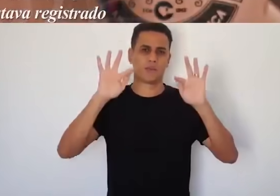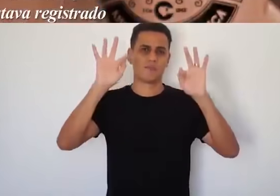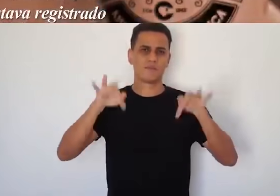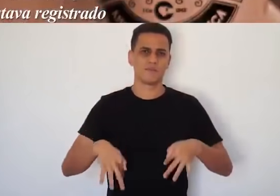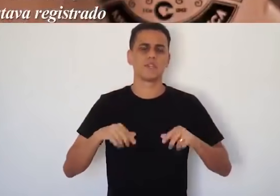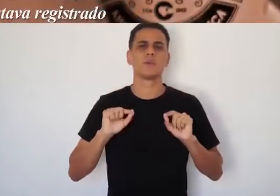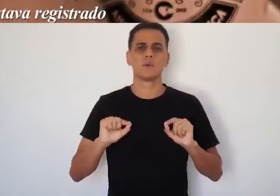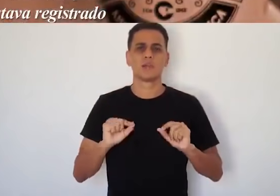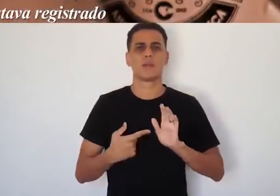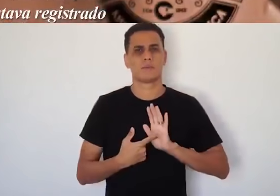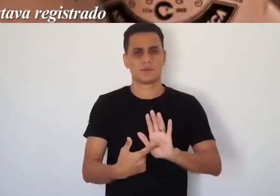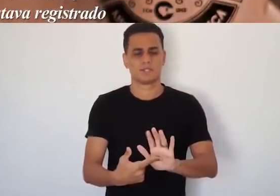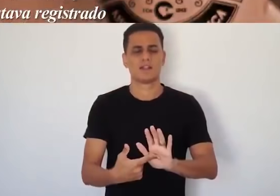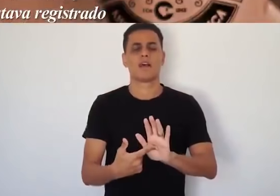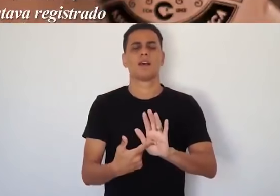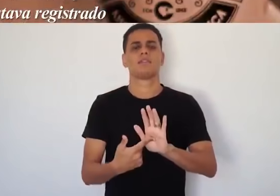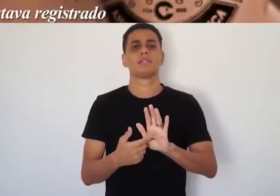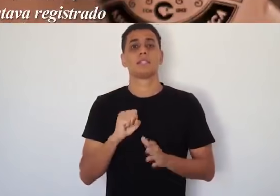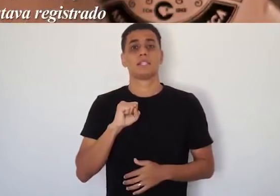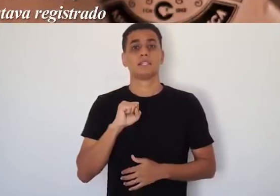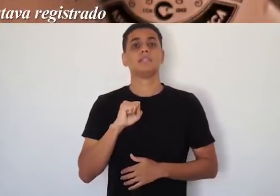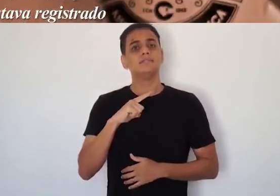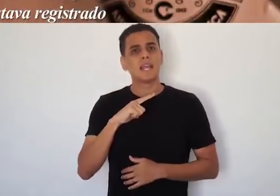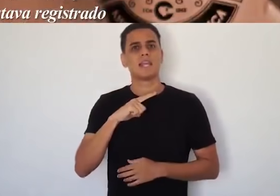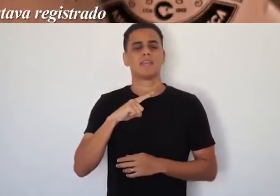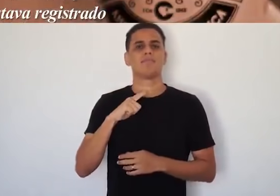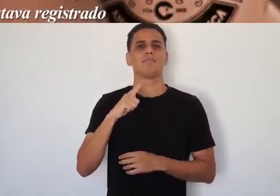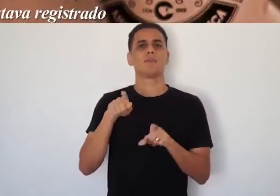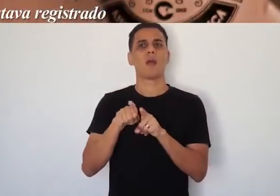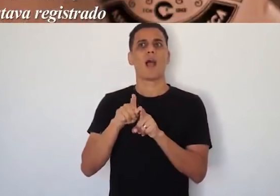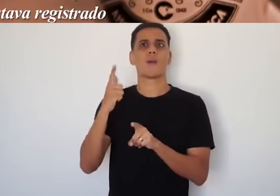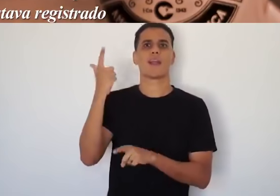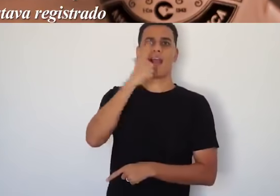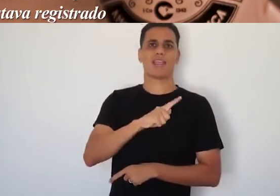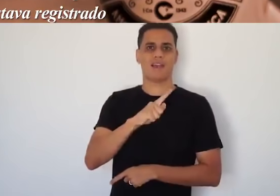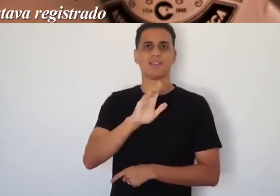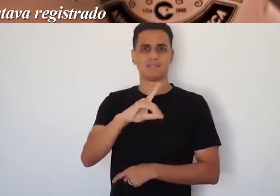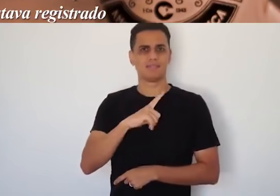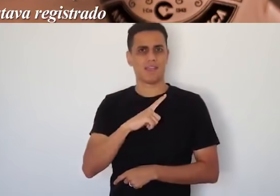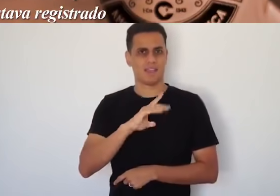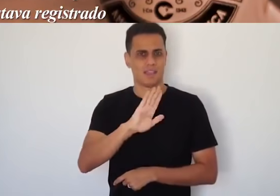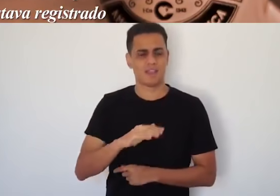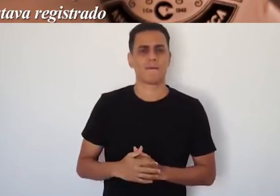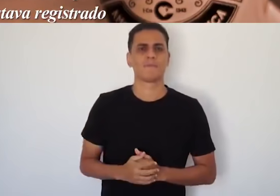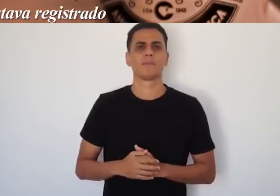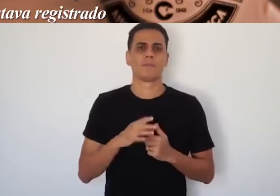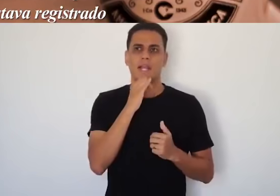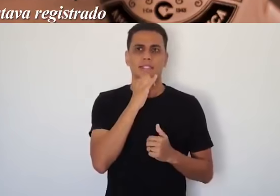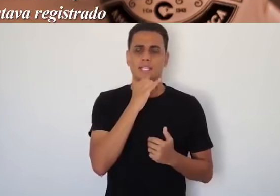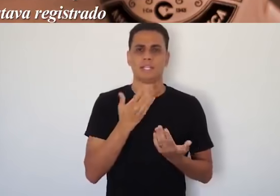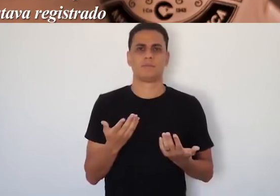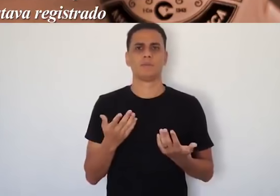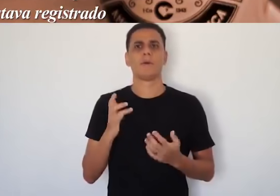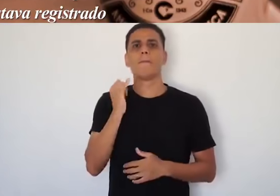diz assim, olha só: vi também os mortos grandes e pequenos em pé diante do trono e os livros foram abertos.